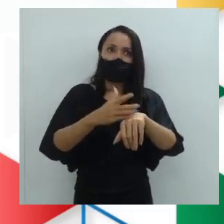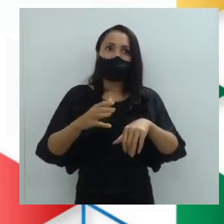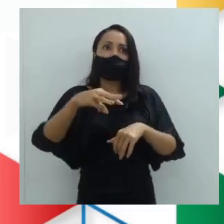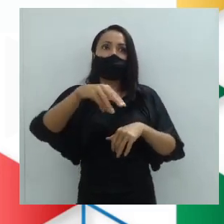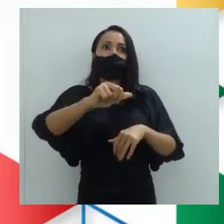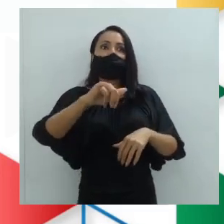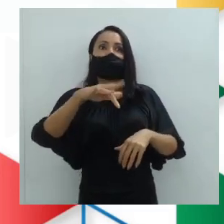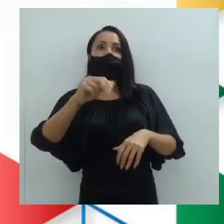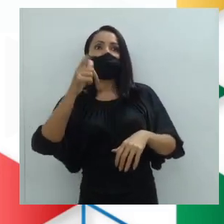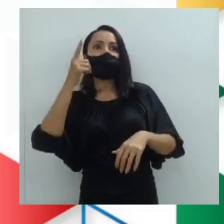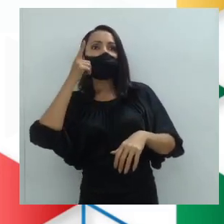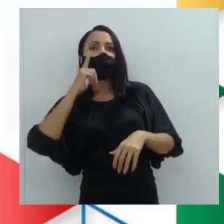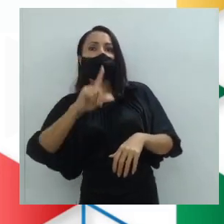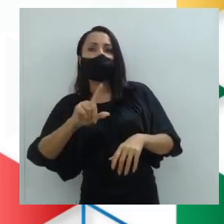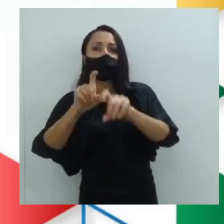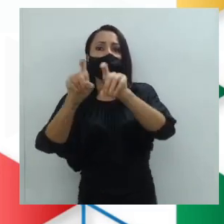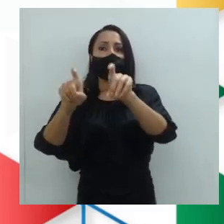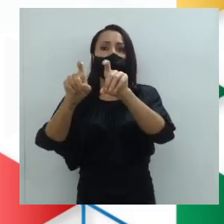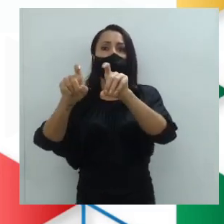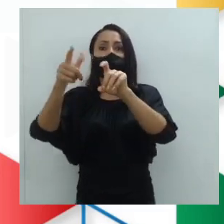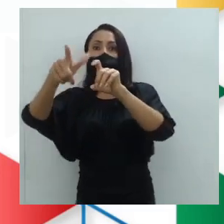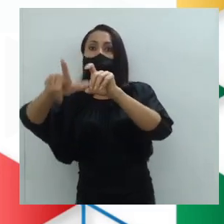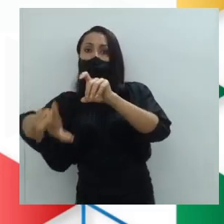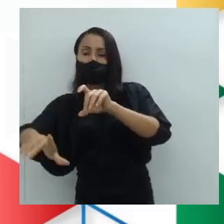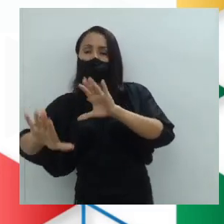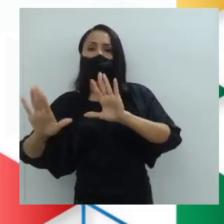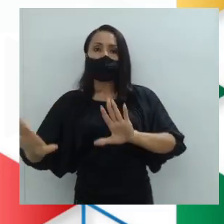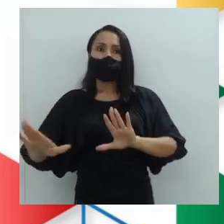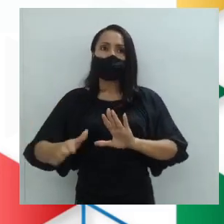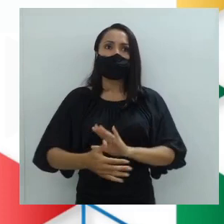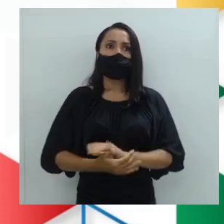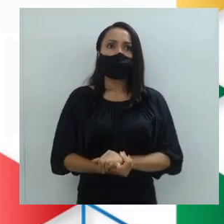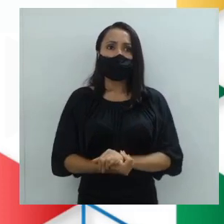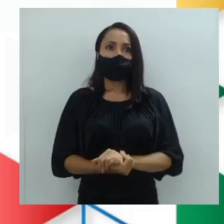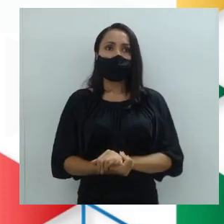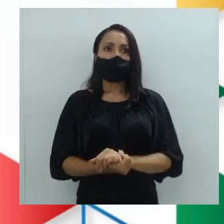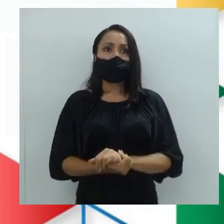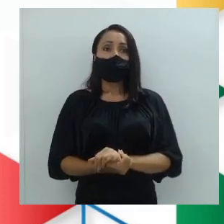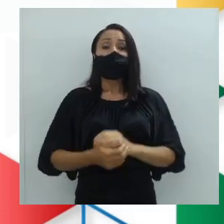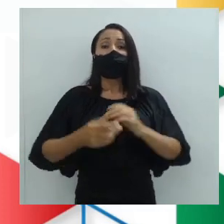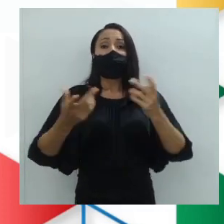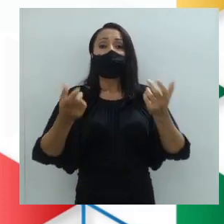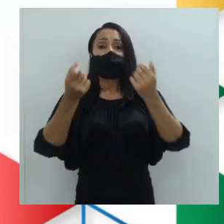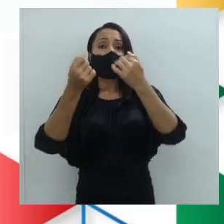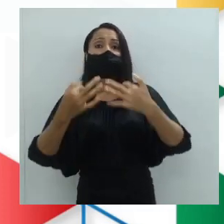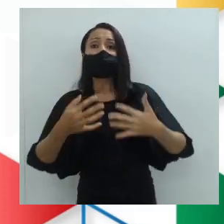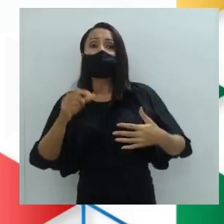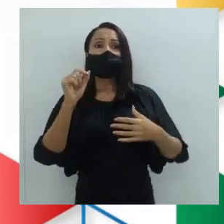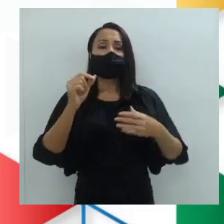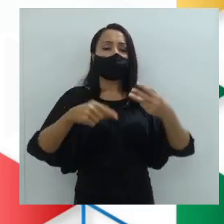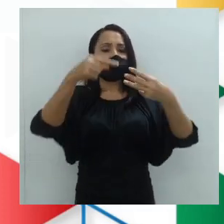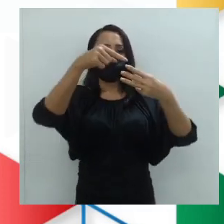Maria ganhou outro computador. Quando eu digo Maria ganhou outro computador, vejam